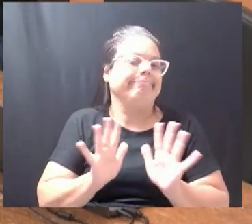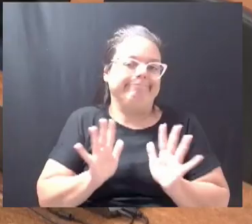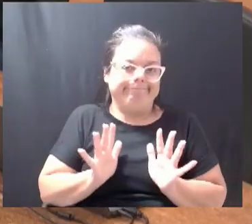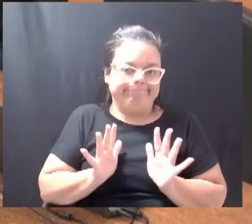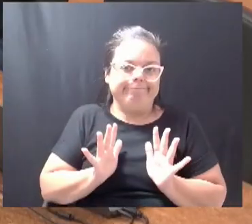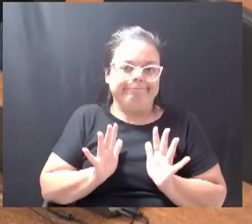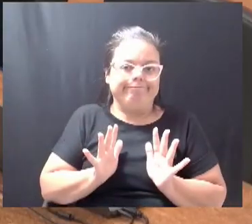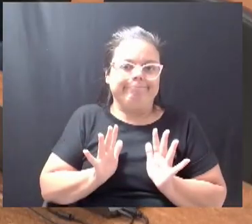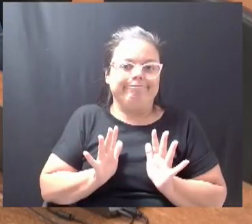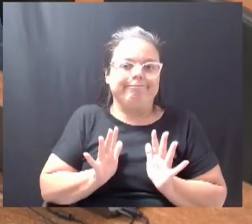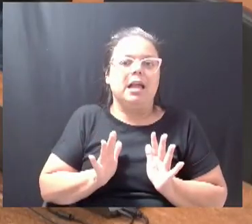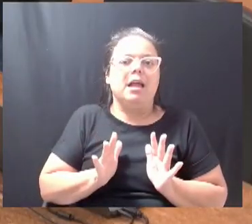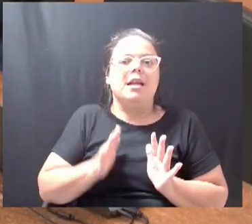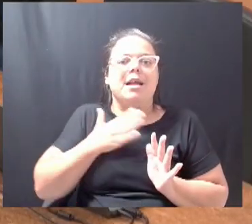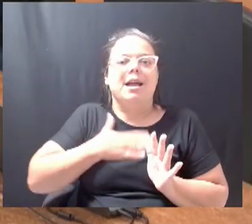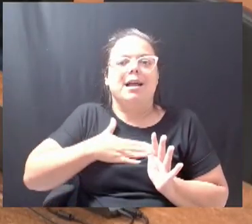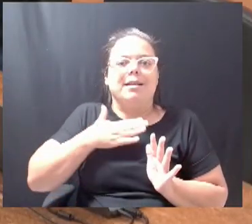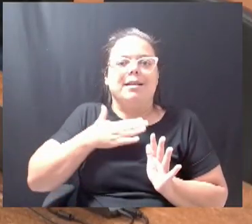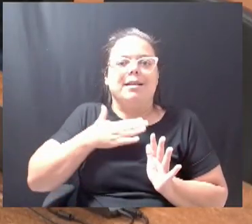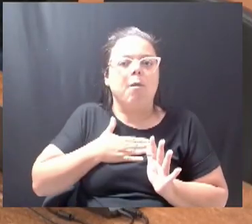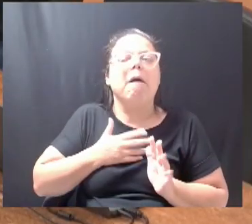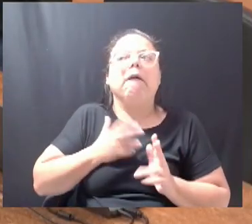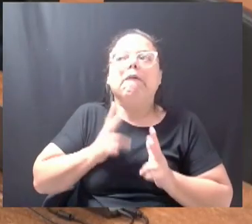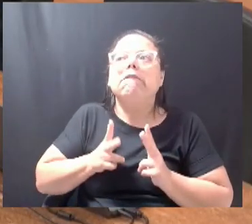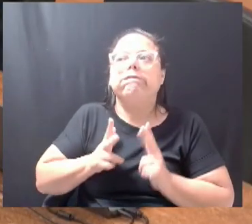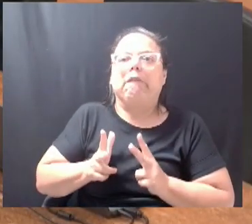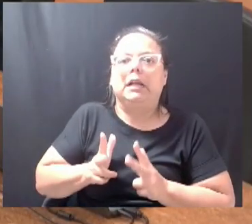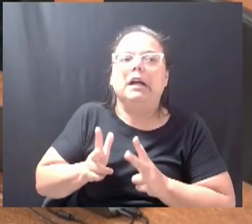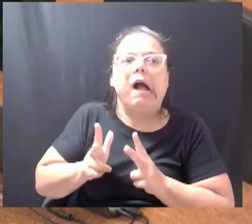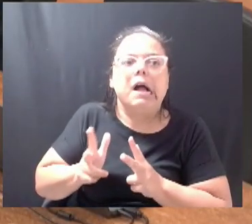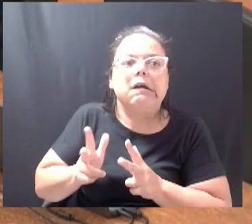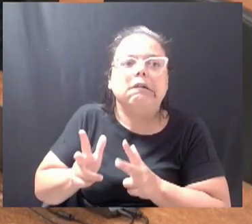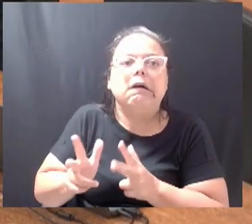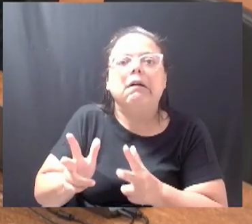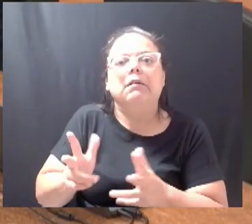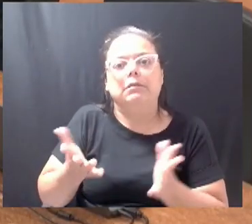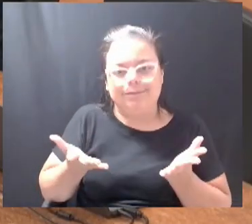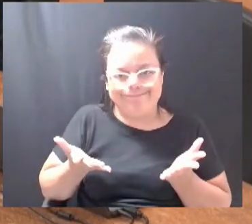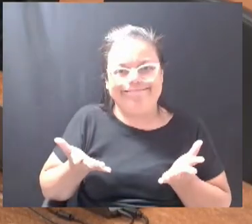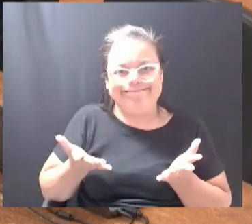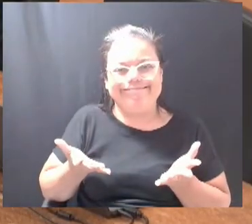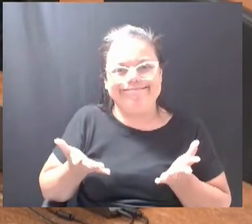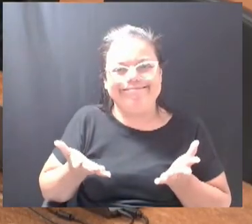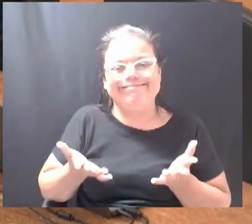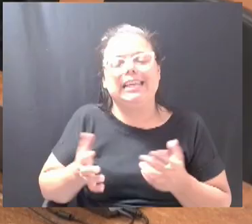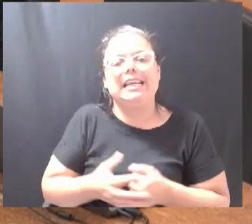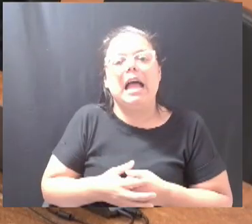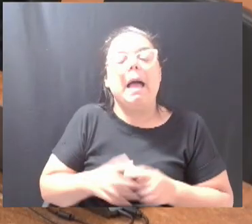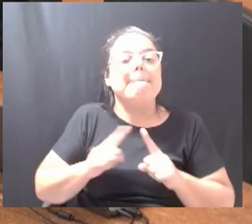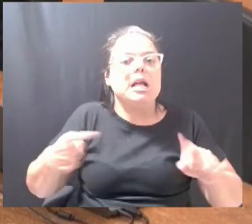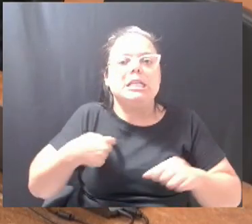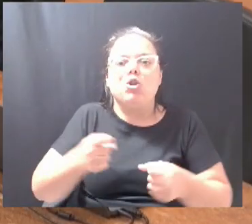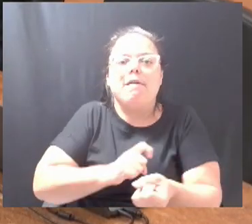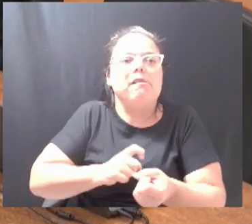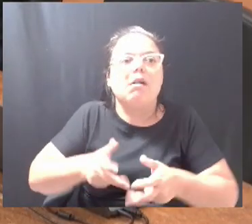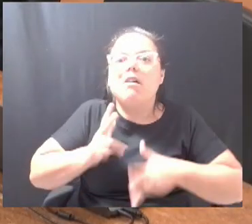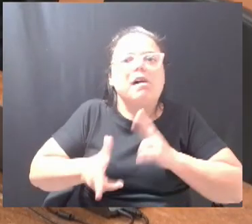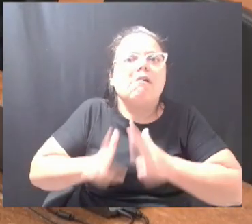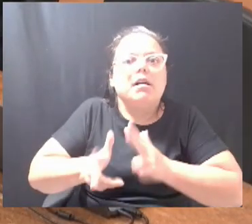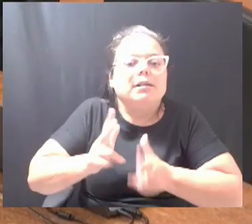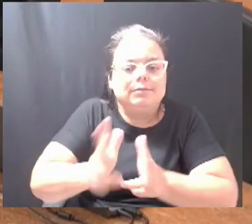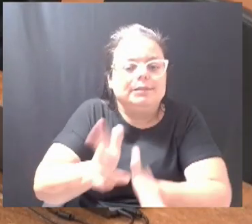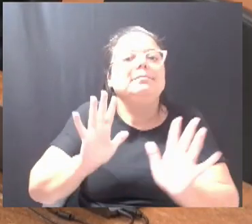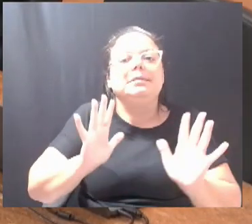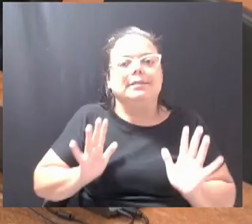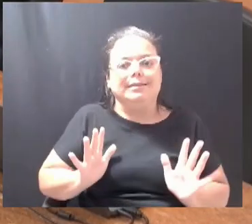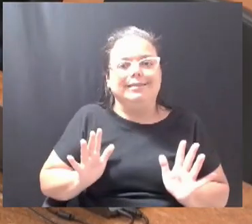que eu vou gaguejar. Calma, não. Se eu estiver falando calmo, aí que eu vou gaguejar. Aí é batata. Bom, aí que eu queria perguntar para você. Por